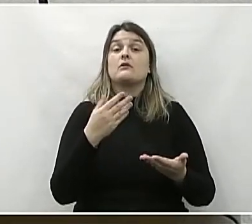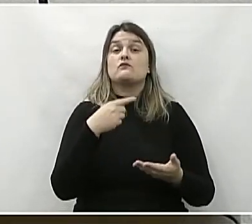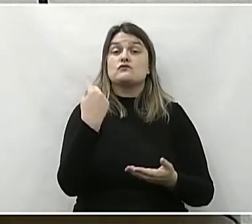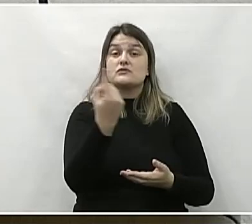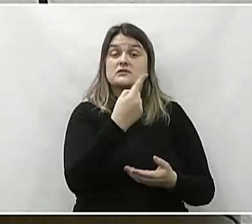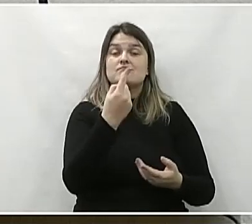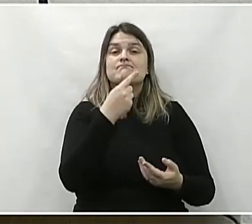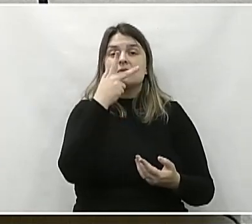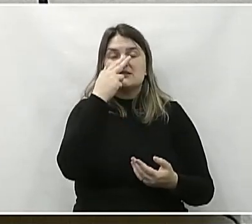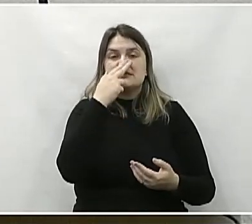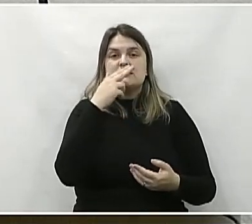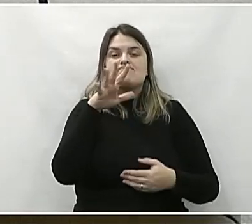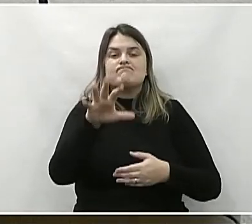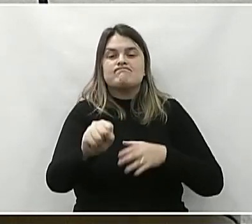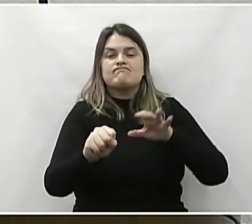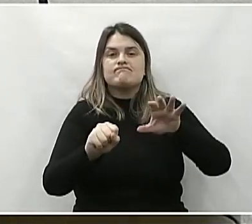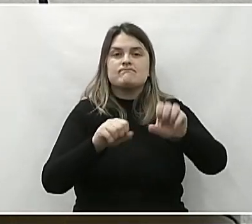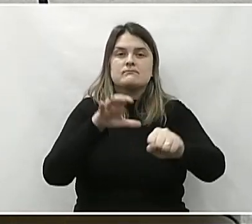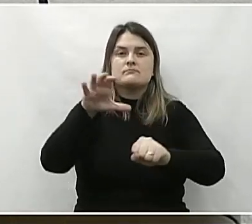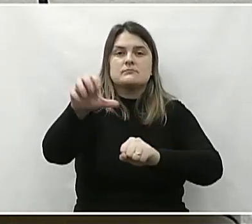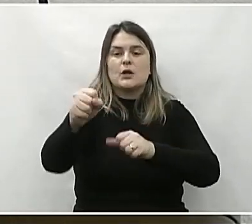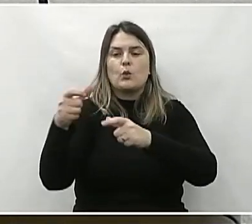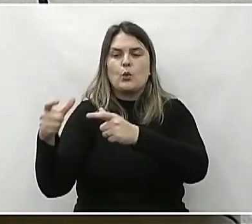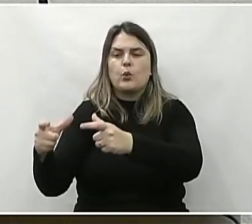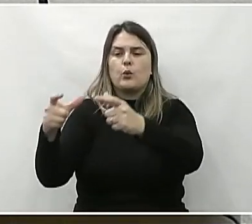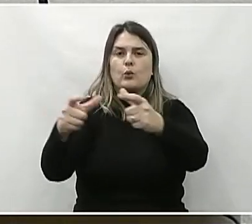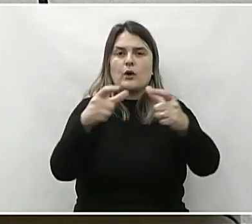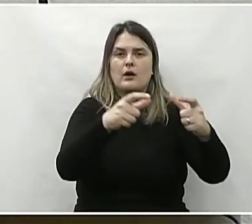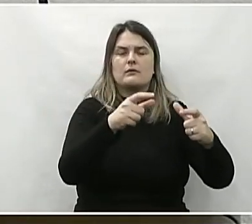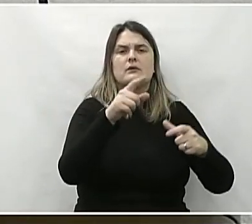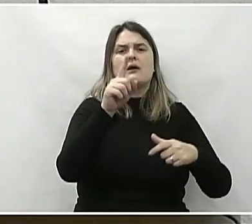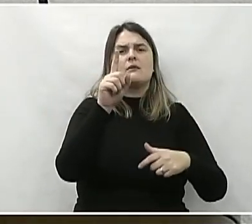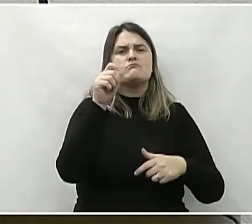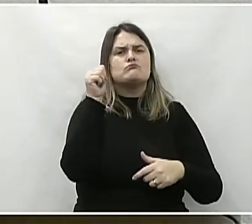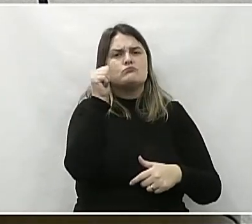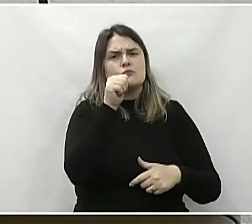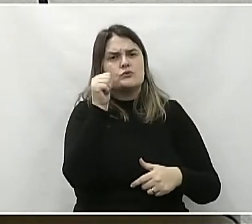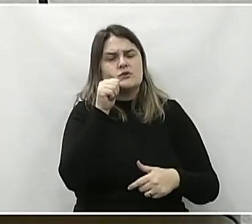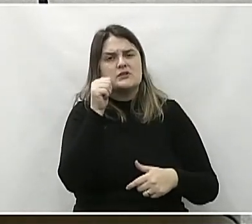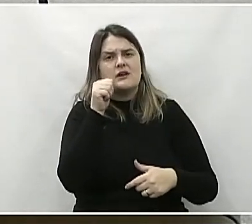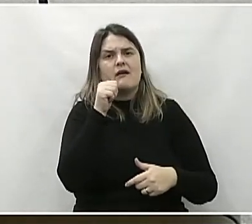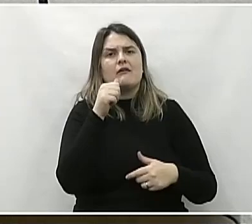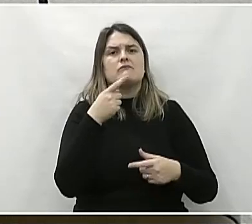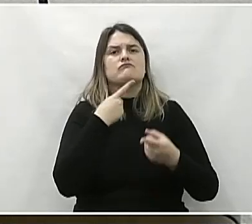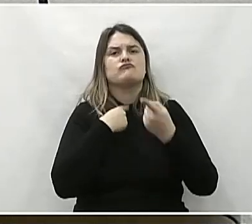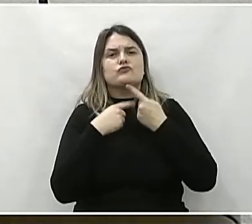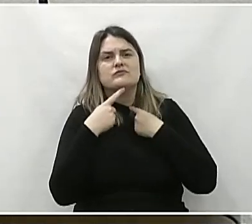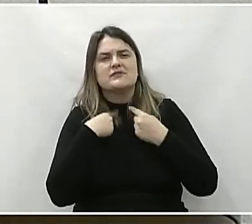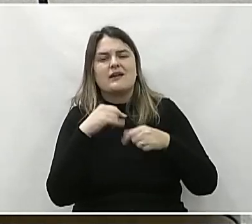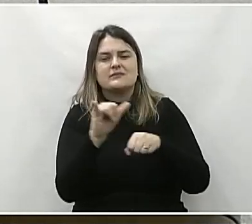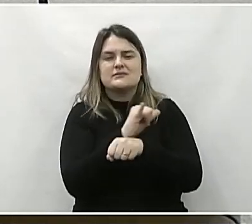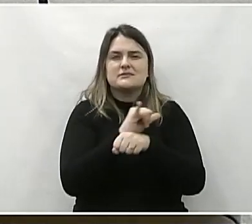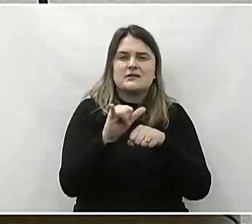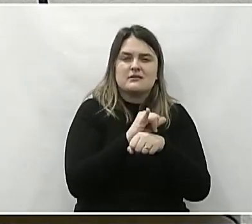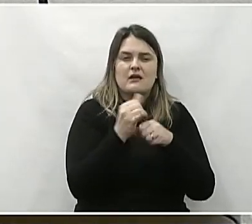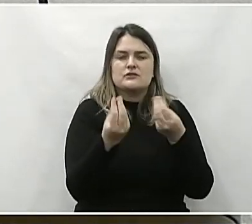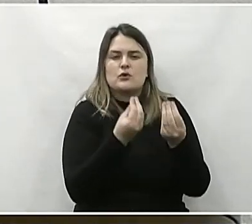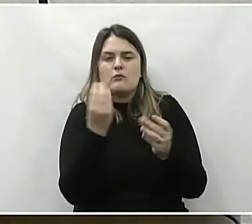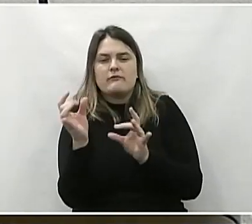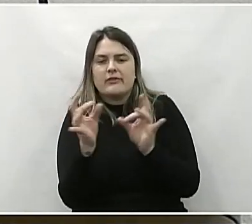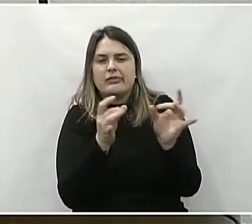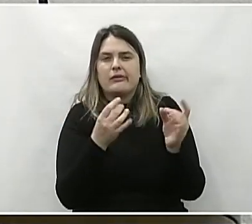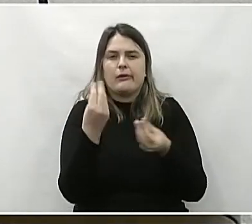alcançando o espaço que são mulheres empreendedoras que começaram e que tiveram essa